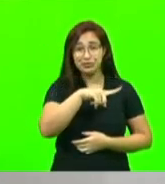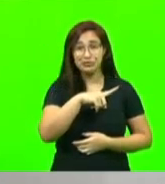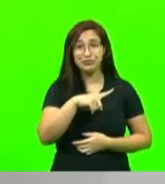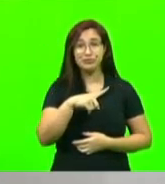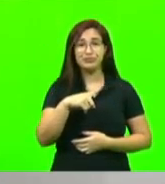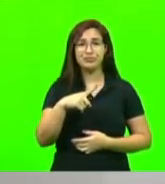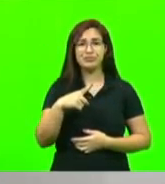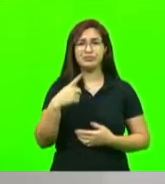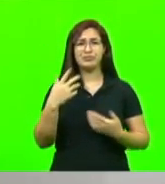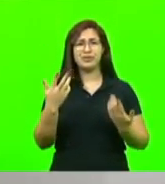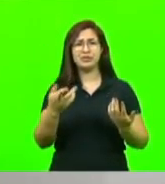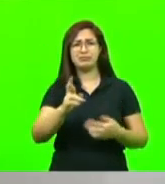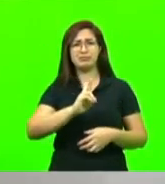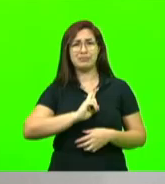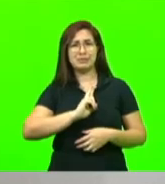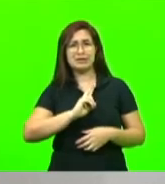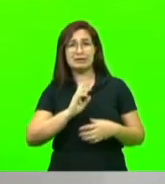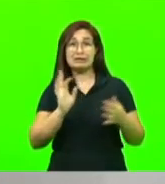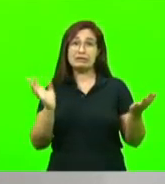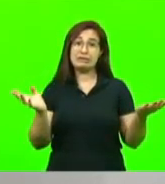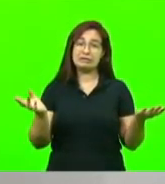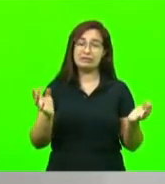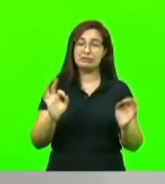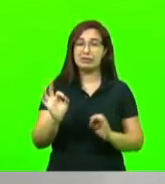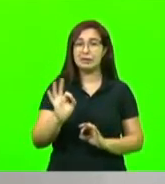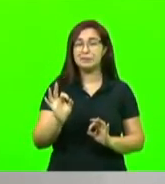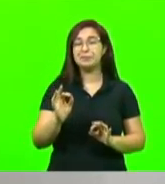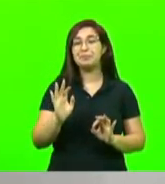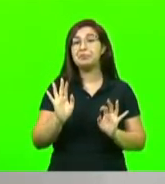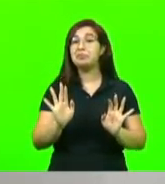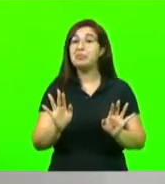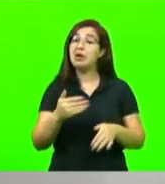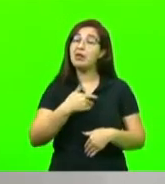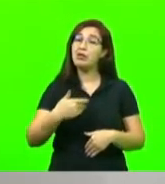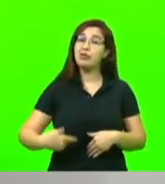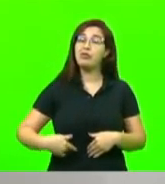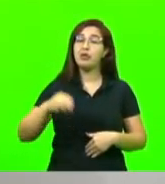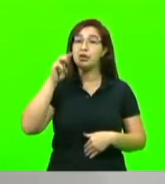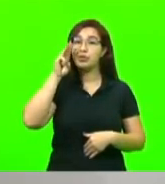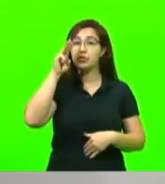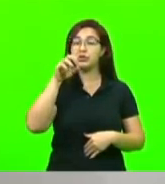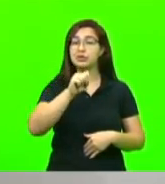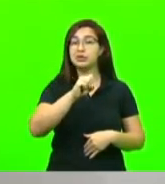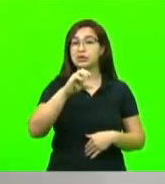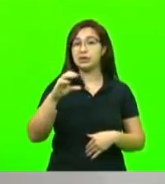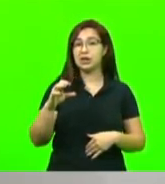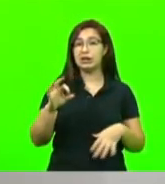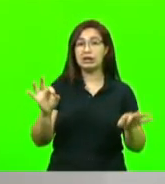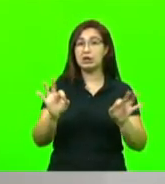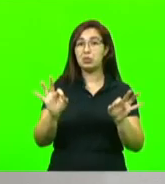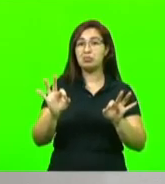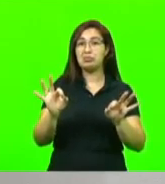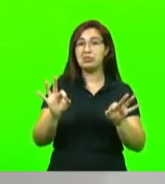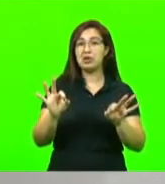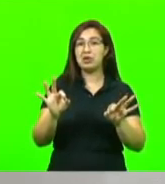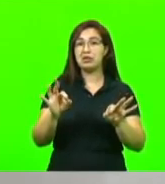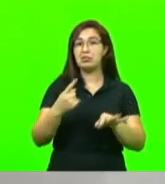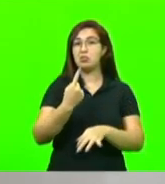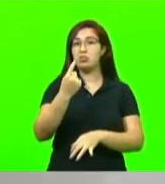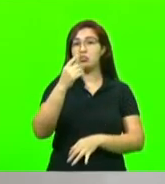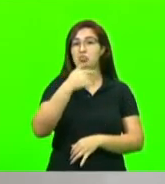de ser respondida. Mas, efetivamente, o governo de Santa Catarina fica sem governador com a